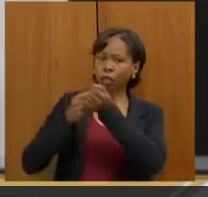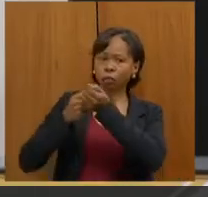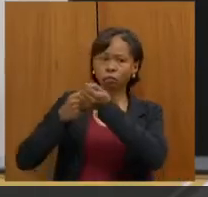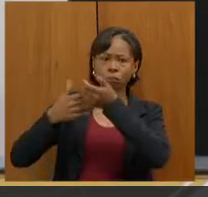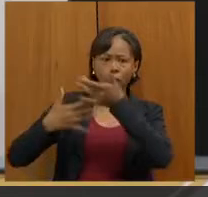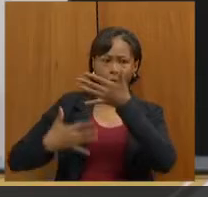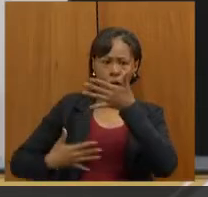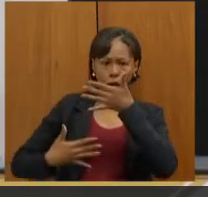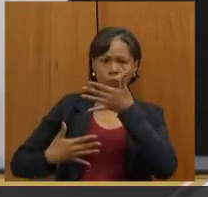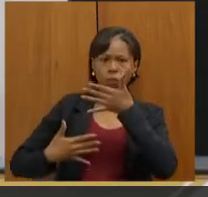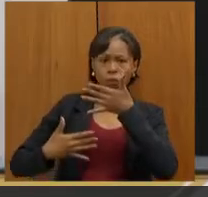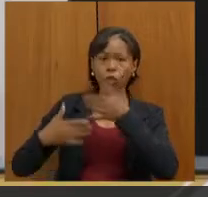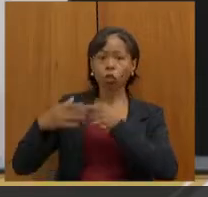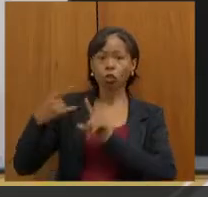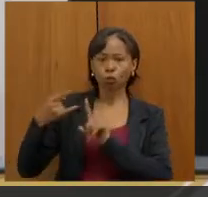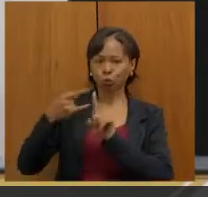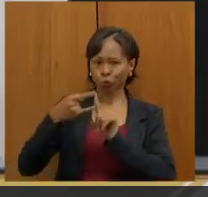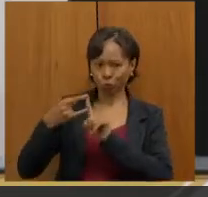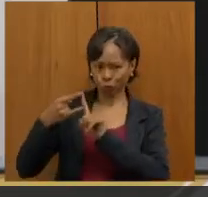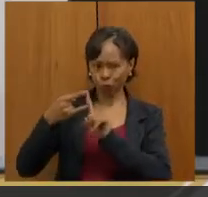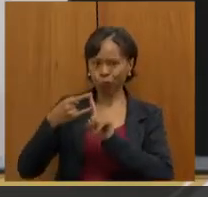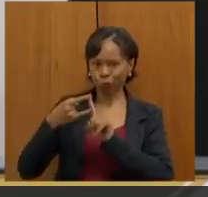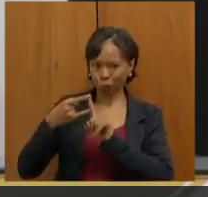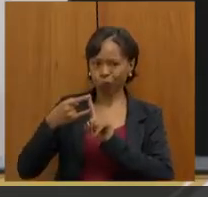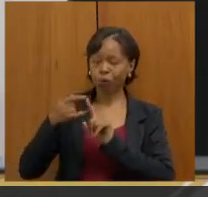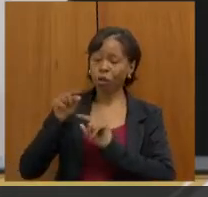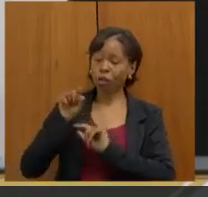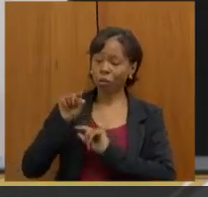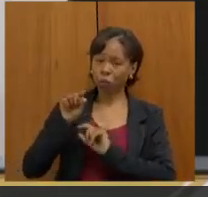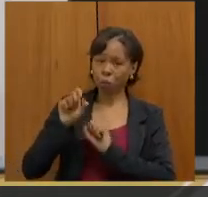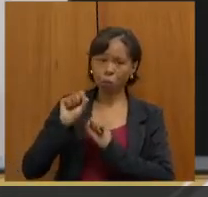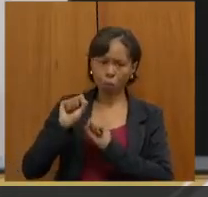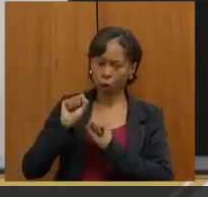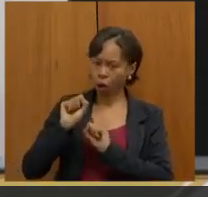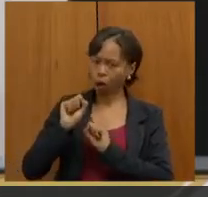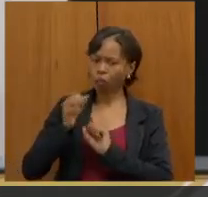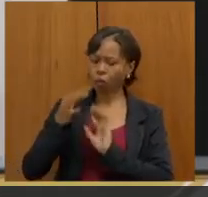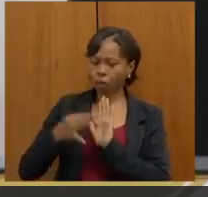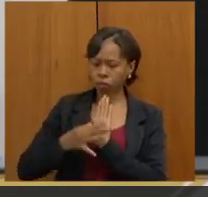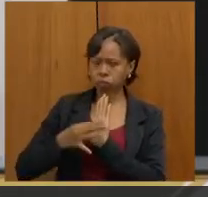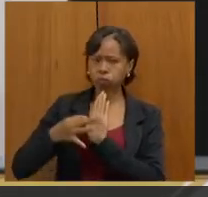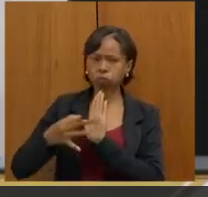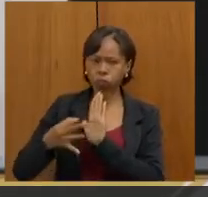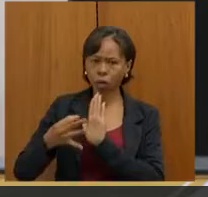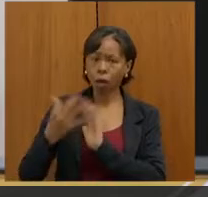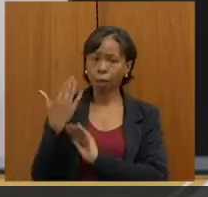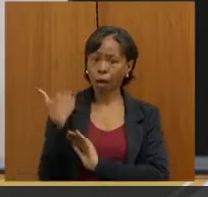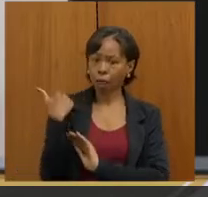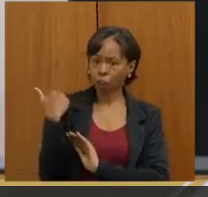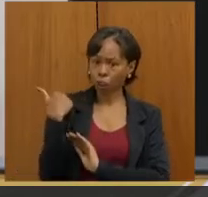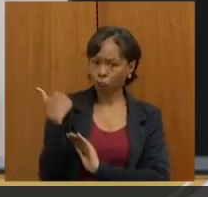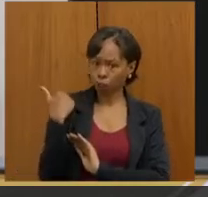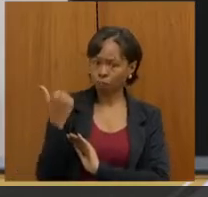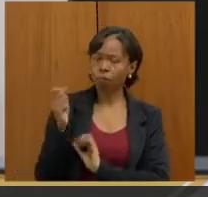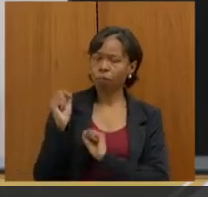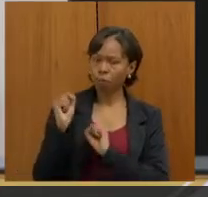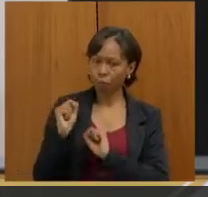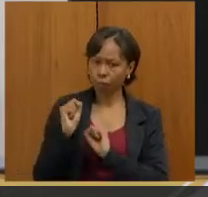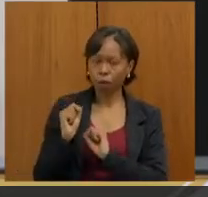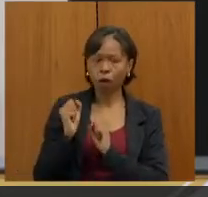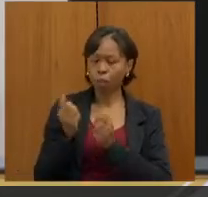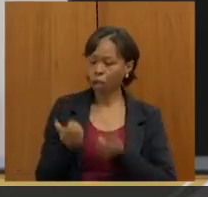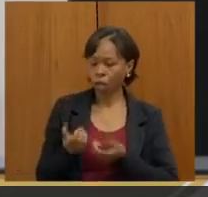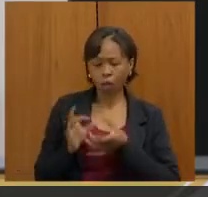aqui da sala dos um Quando a senhora quiser fazer alguma intervenção pode me chamar aqui que a gente passa a palavra